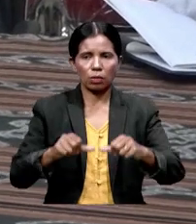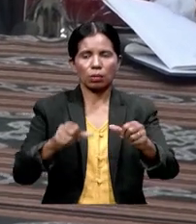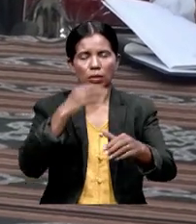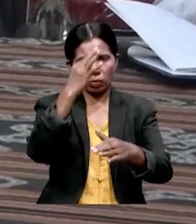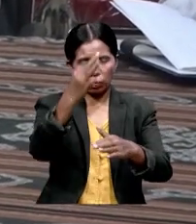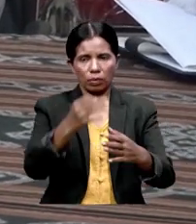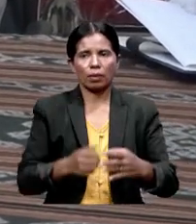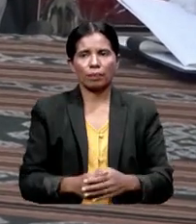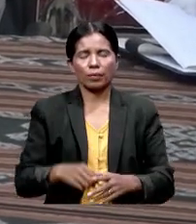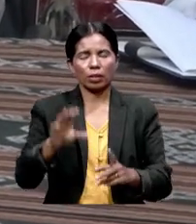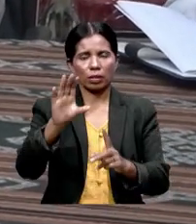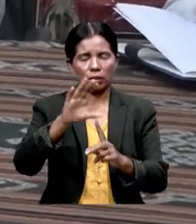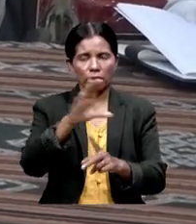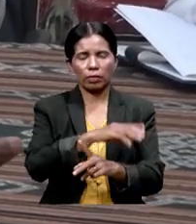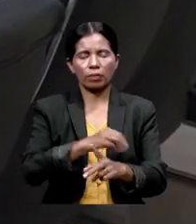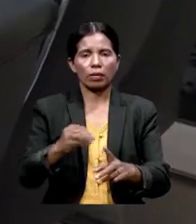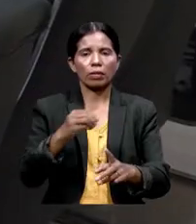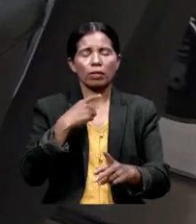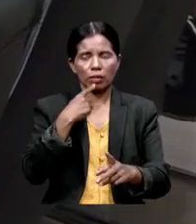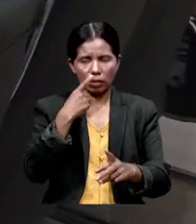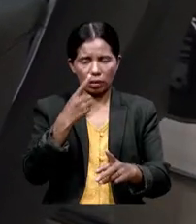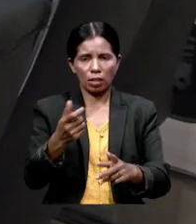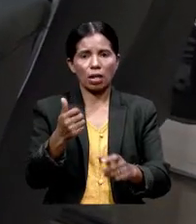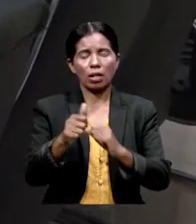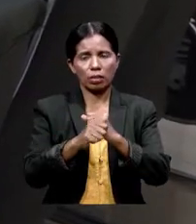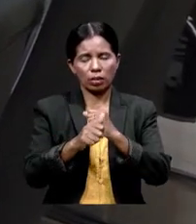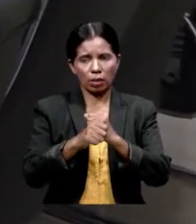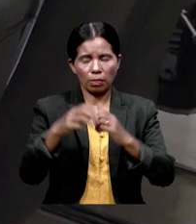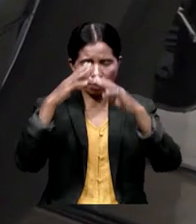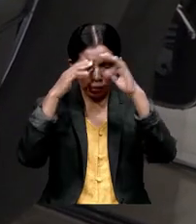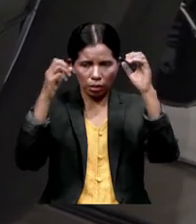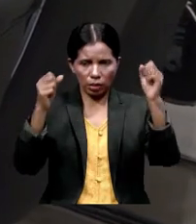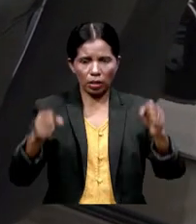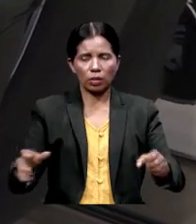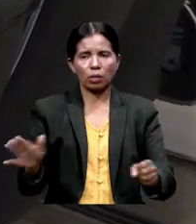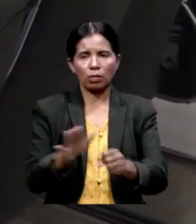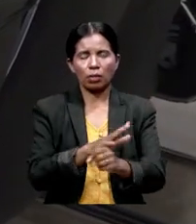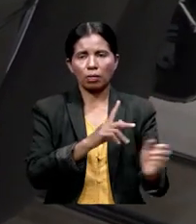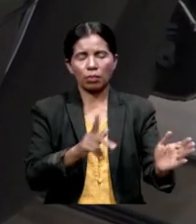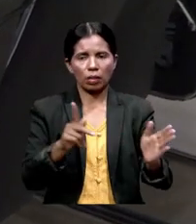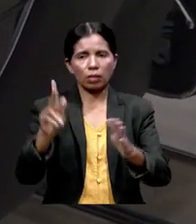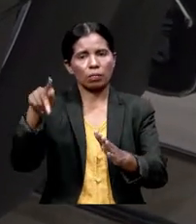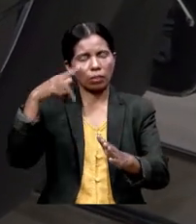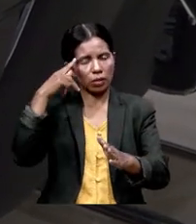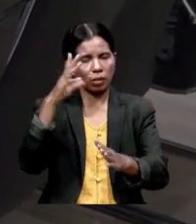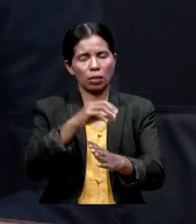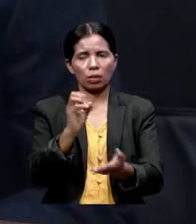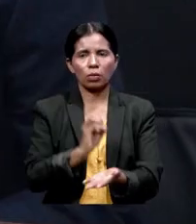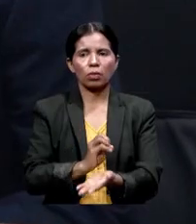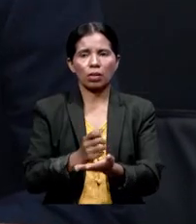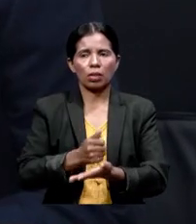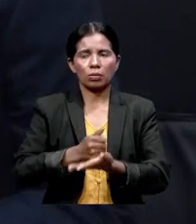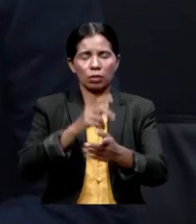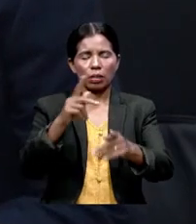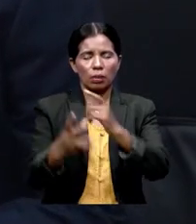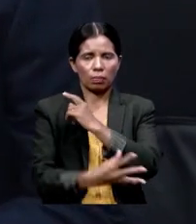futuro. Chefe Casa Civil nos informa, ação Presidência da República, né, ato completa plano no política raioanian, onde tudo é